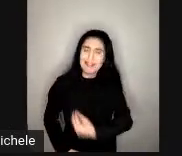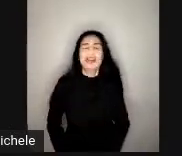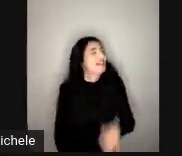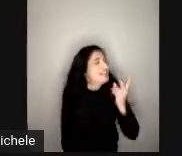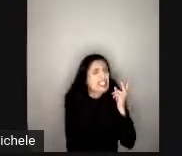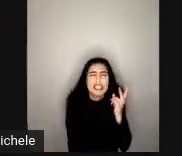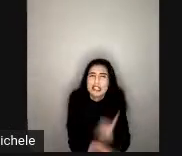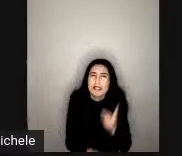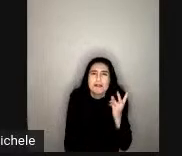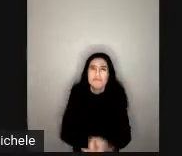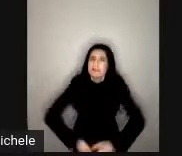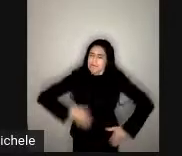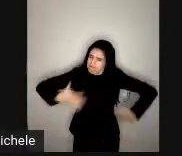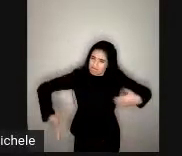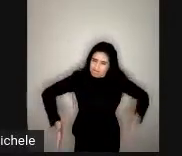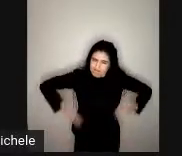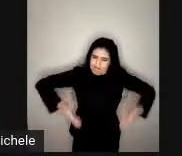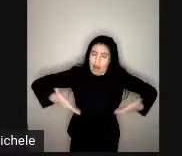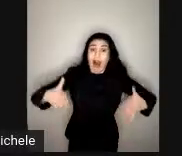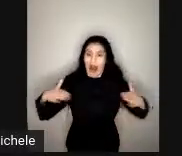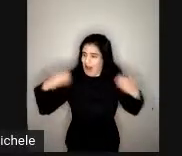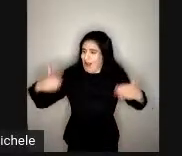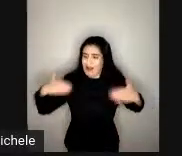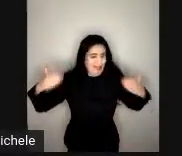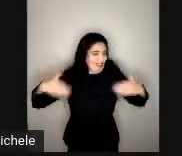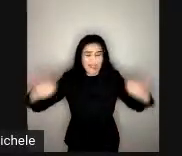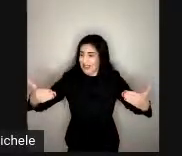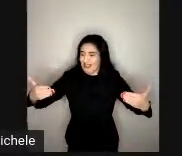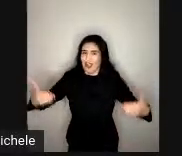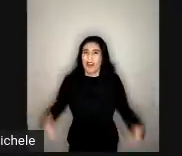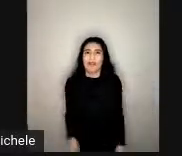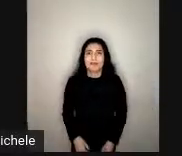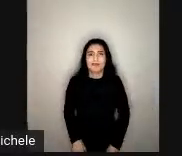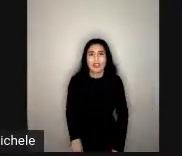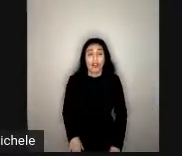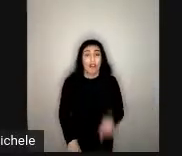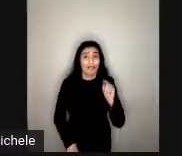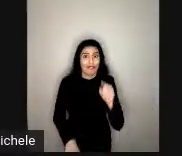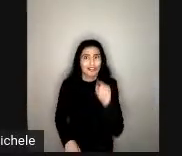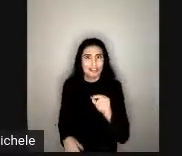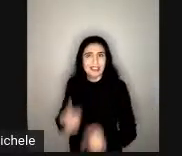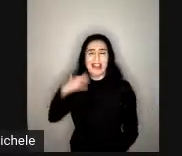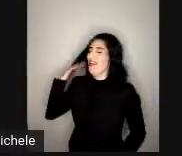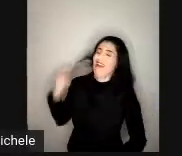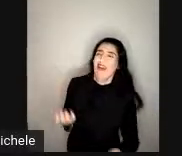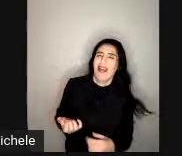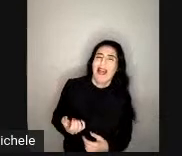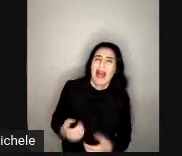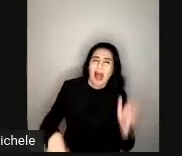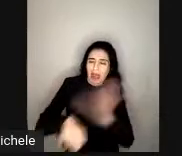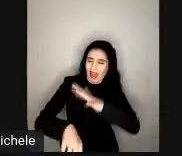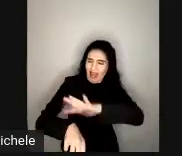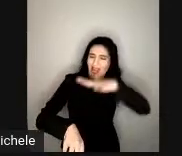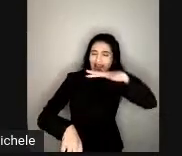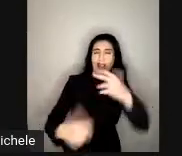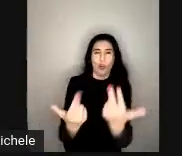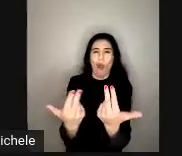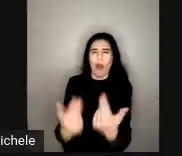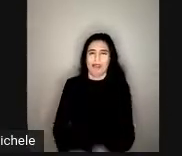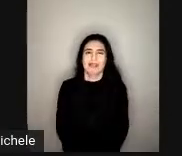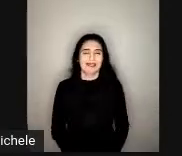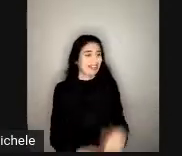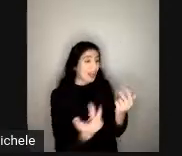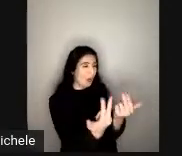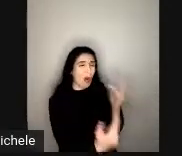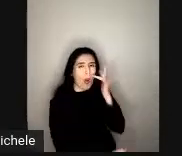intensamente, pensando que você é a joia mais preciosa que tem. E que, depois de poder